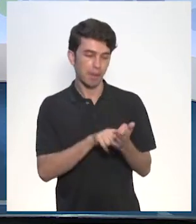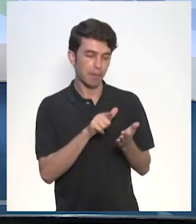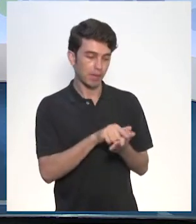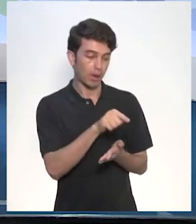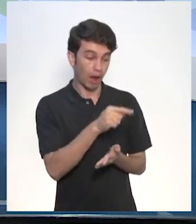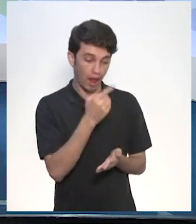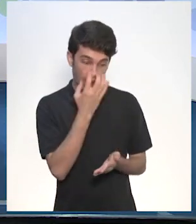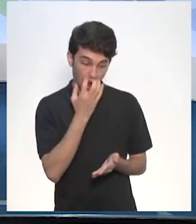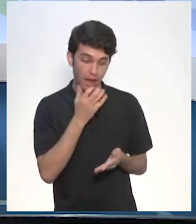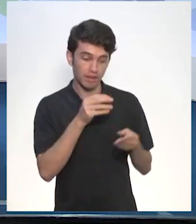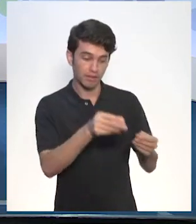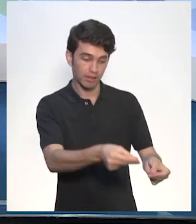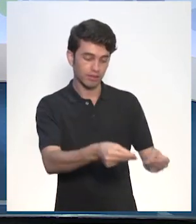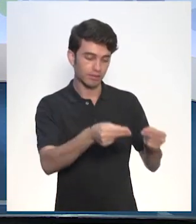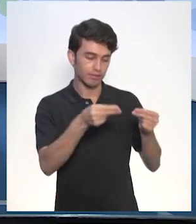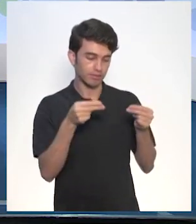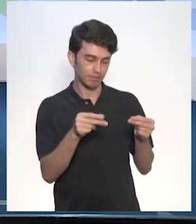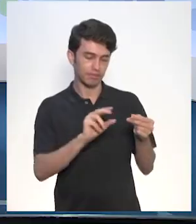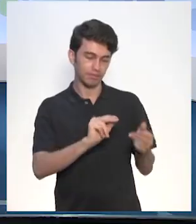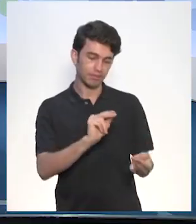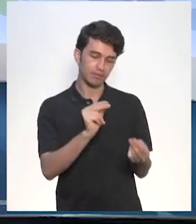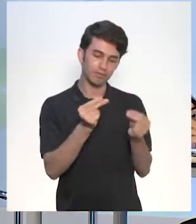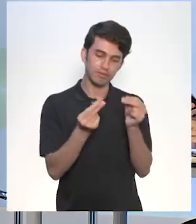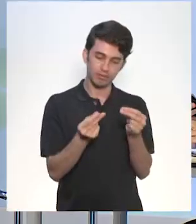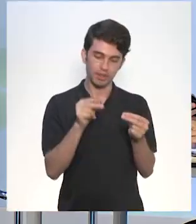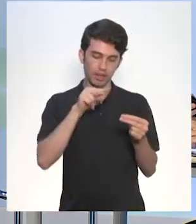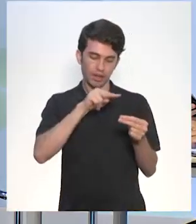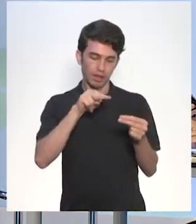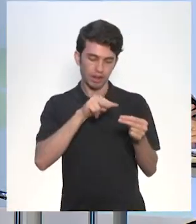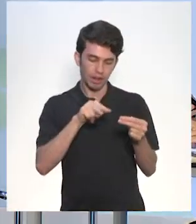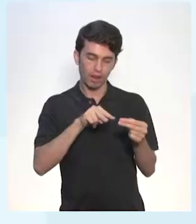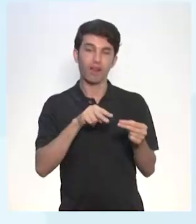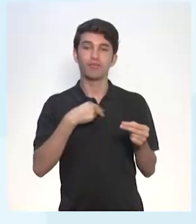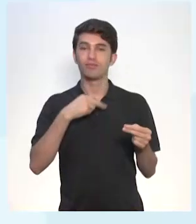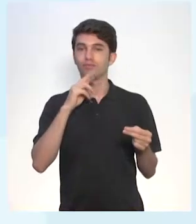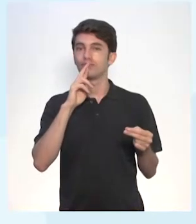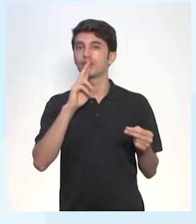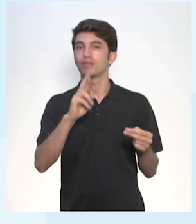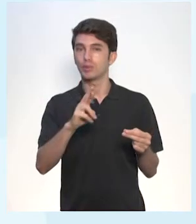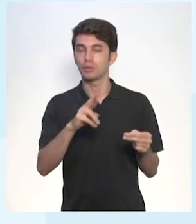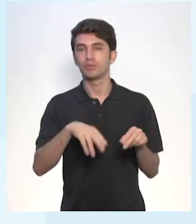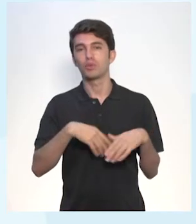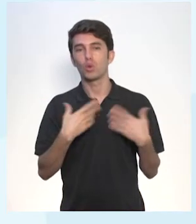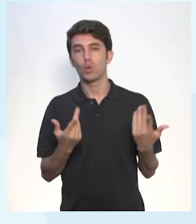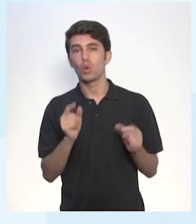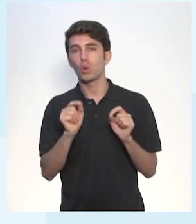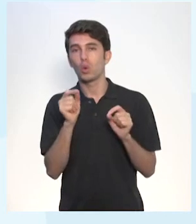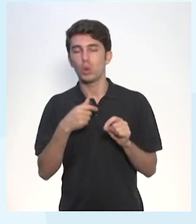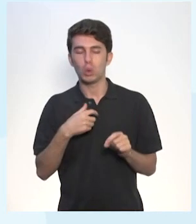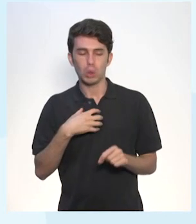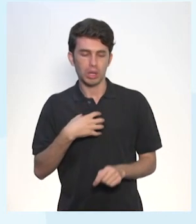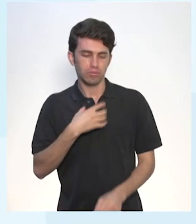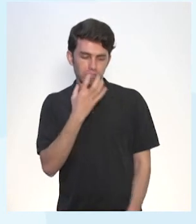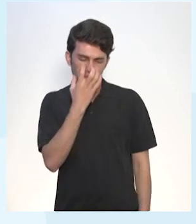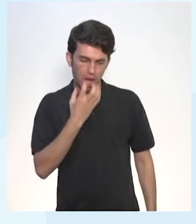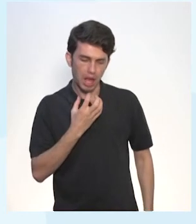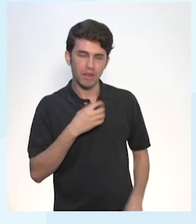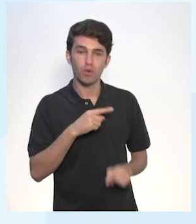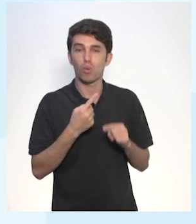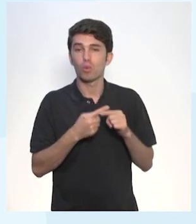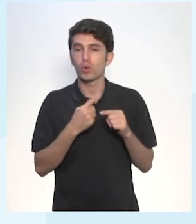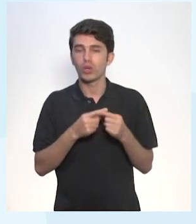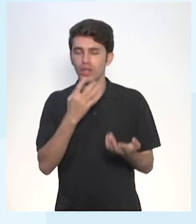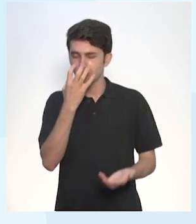cartinha referente a essa emoção e responde. Então, ele vai responder o que faz ele sentir raiva, por que ele está